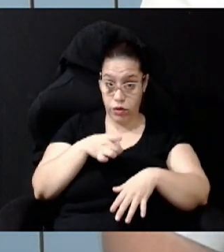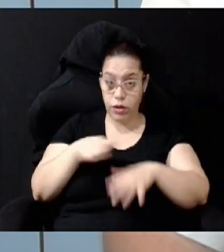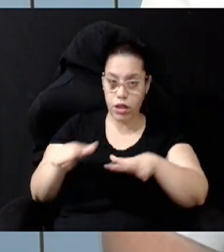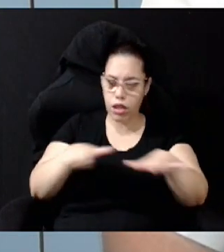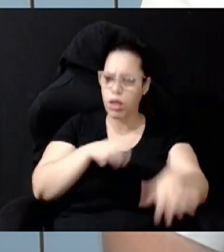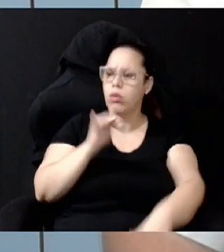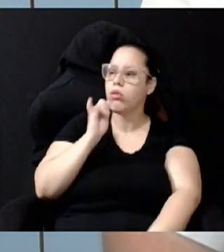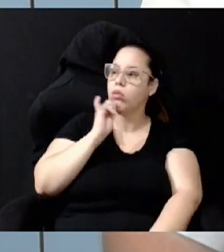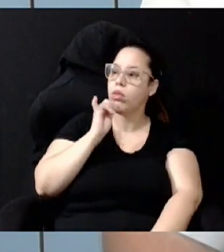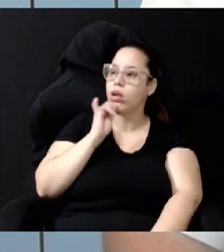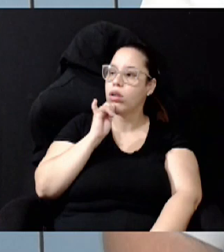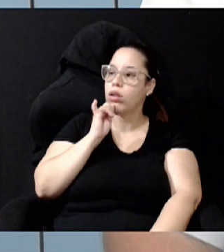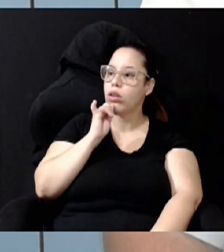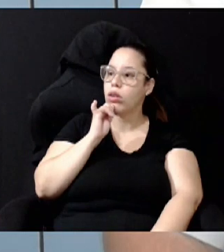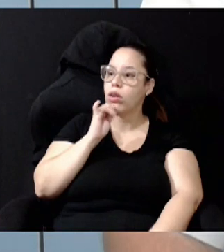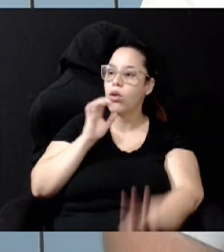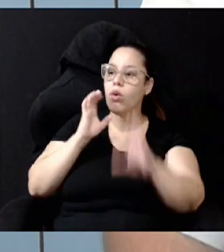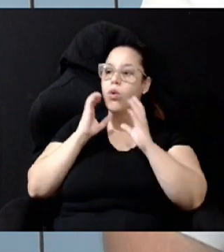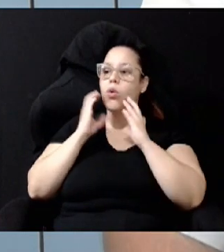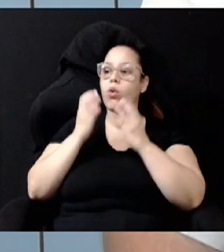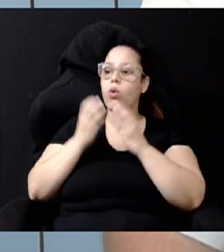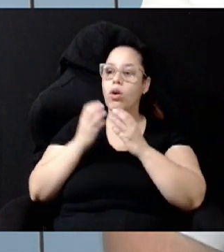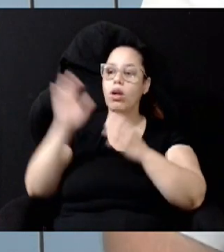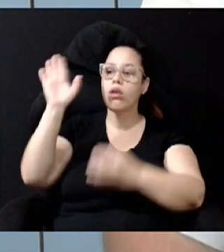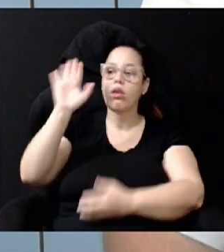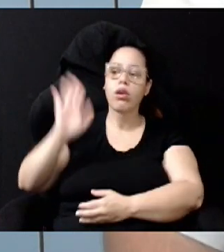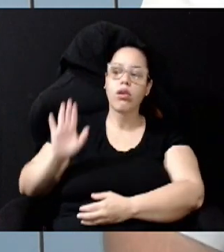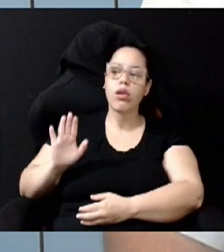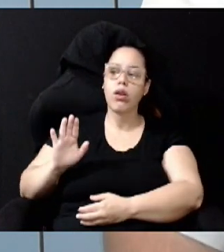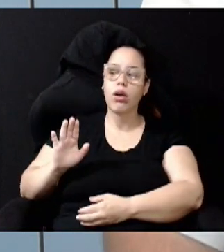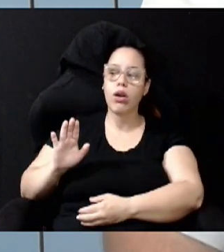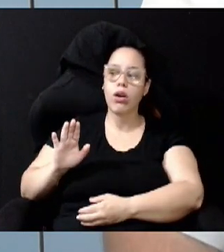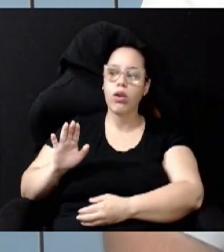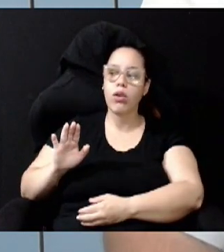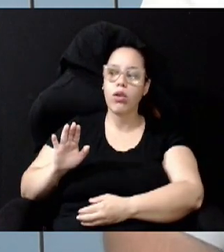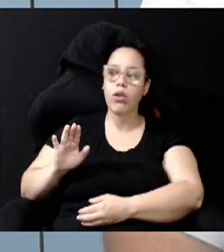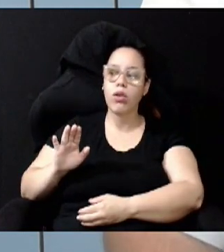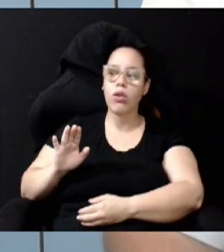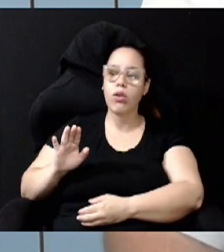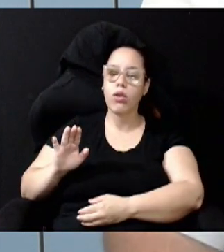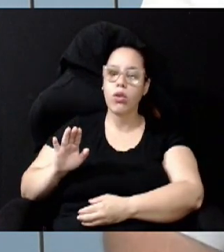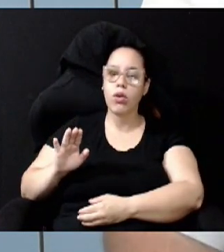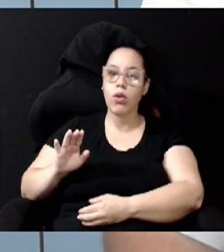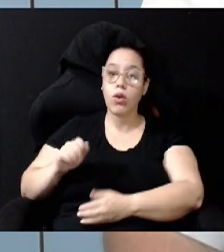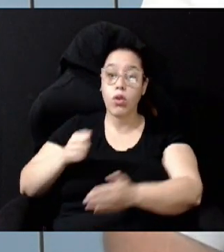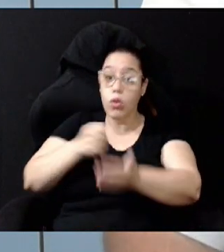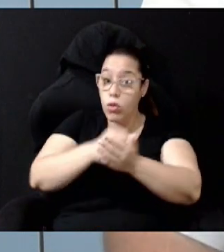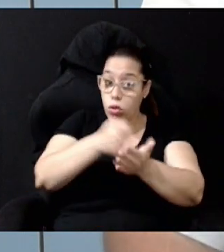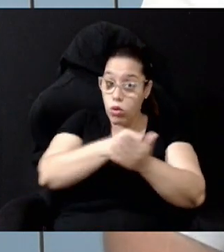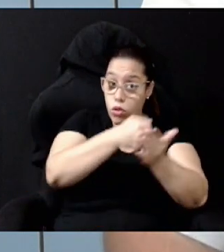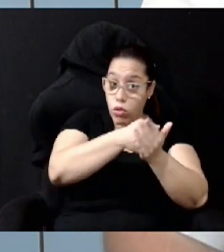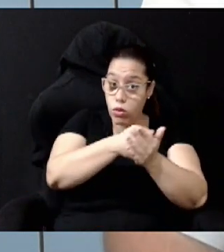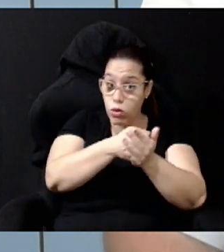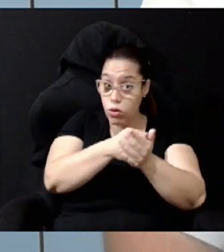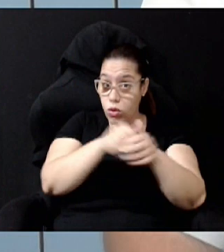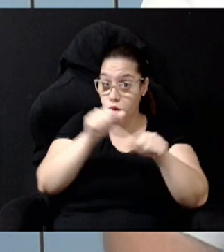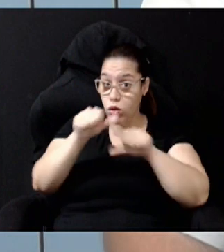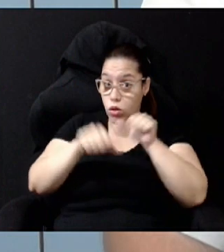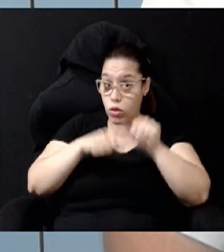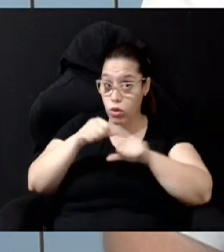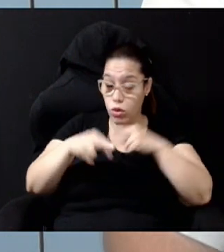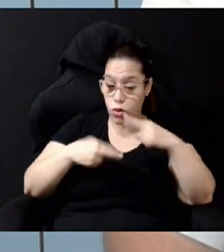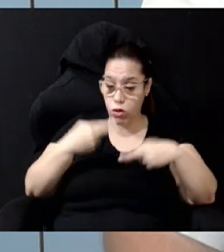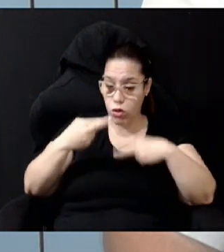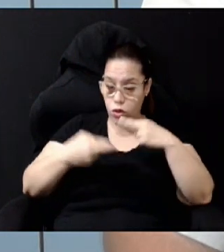o Congresso Nacional deveria estar debruçado na reforma fiscal, e lá dentro